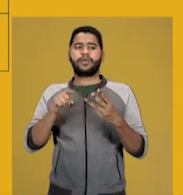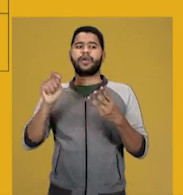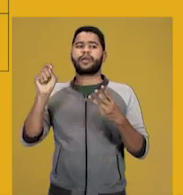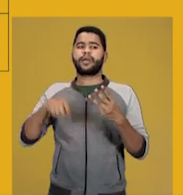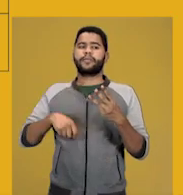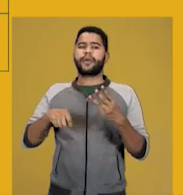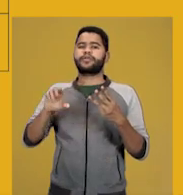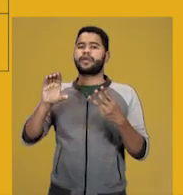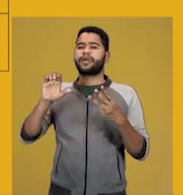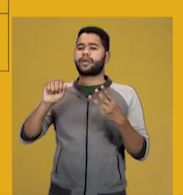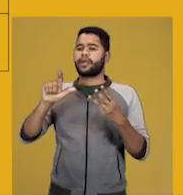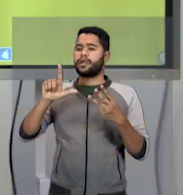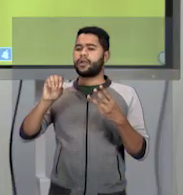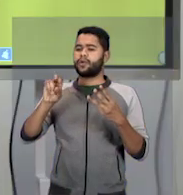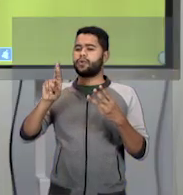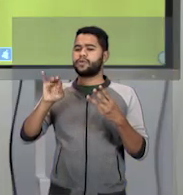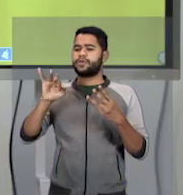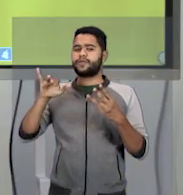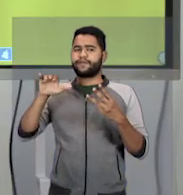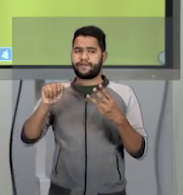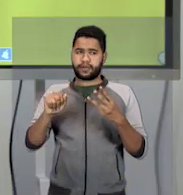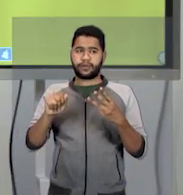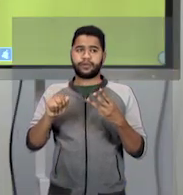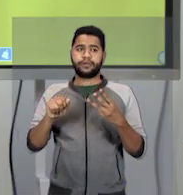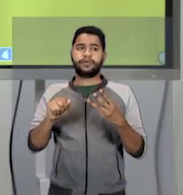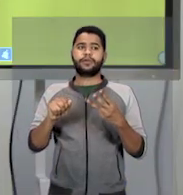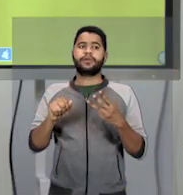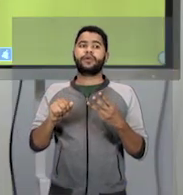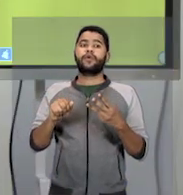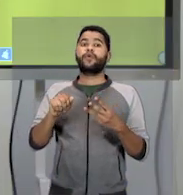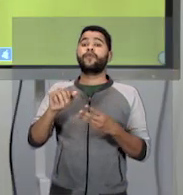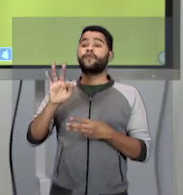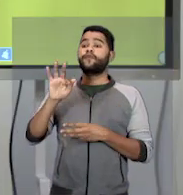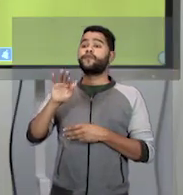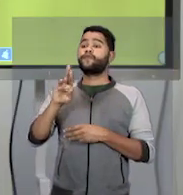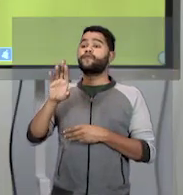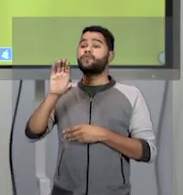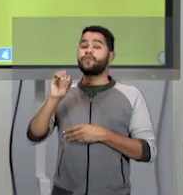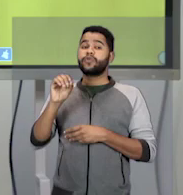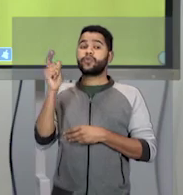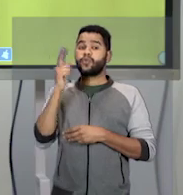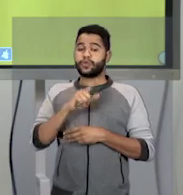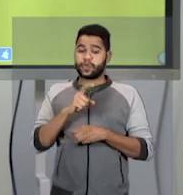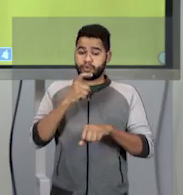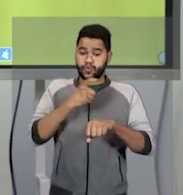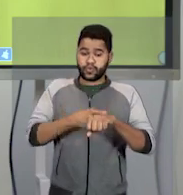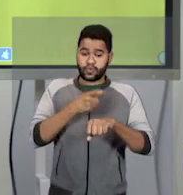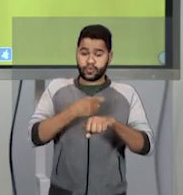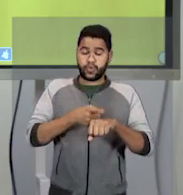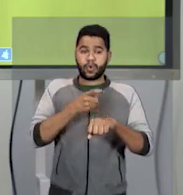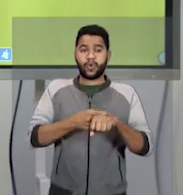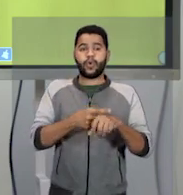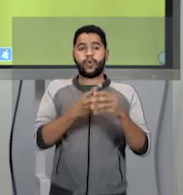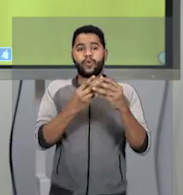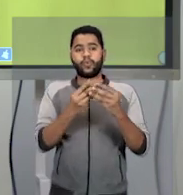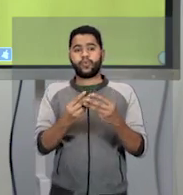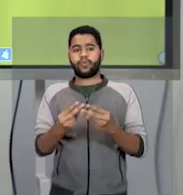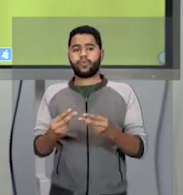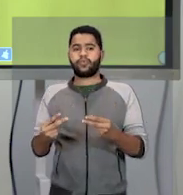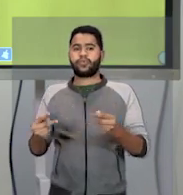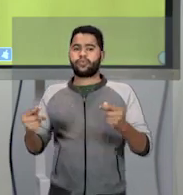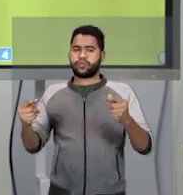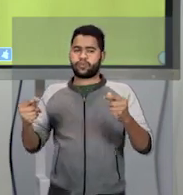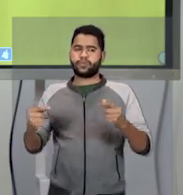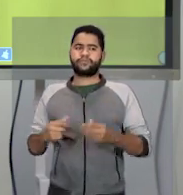O que é o calor de fusão? É a quantidade de energia necessária para que aquela substância passe pelo processo